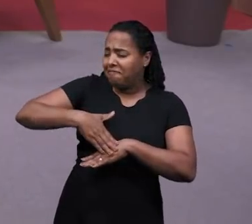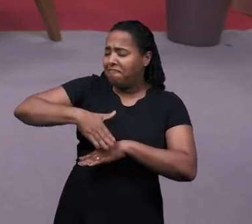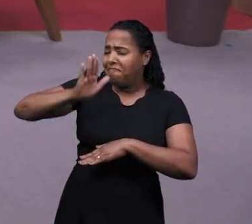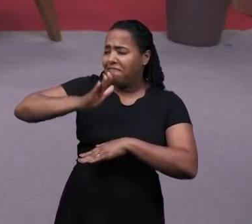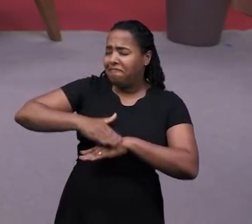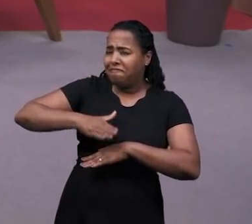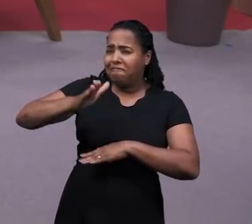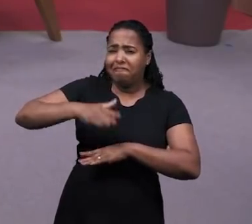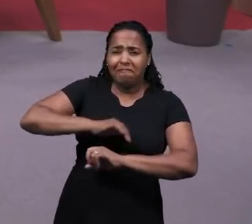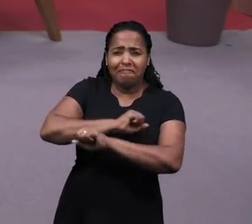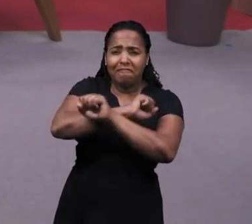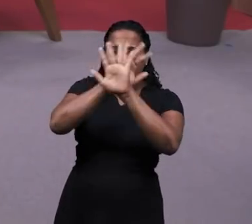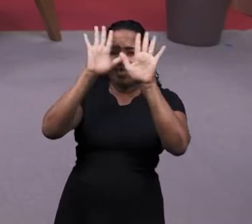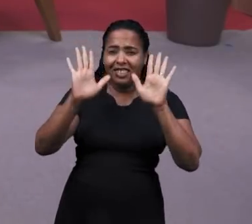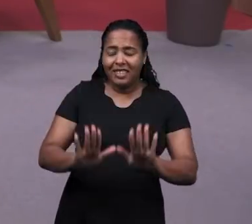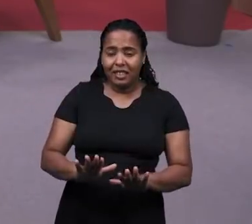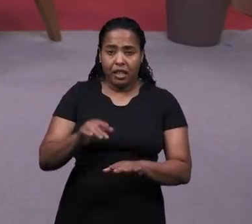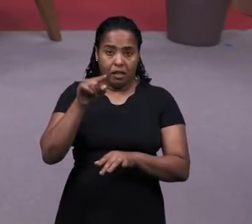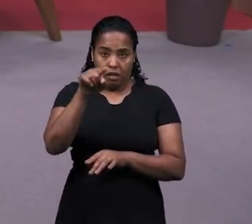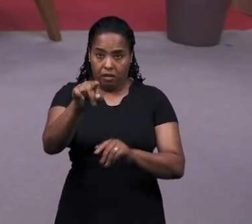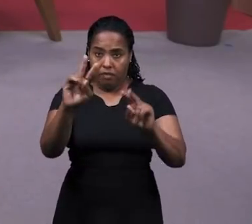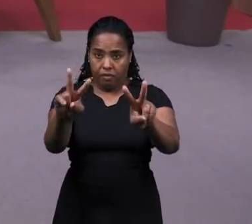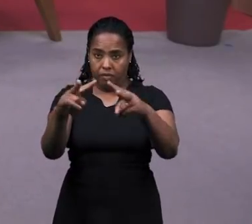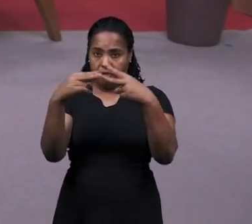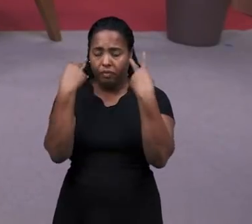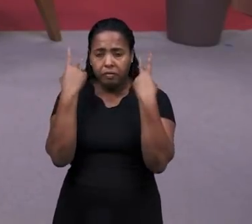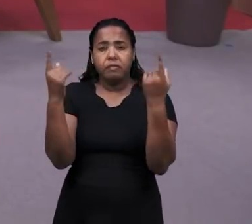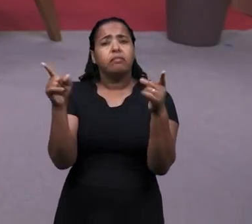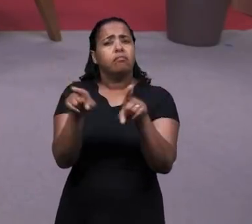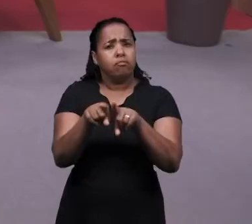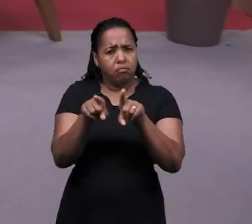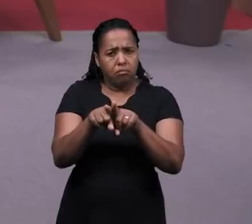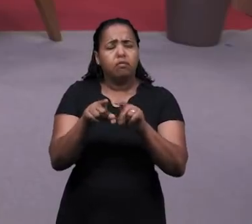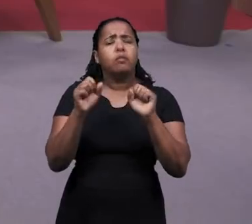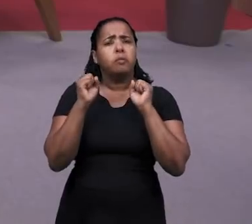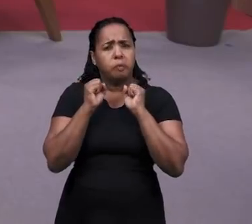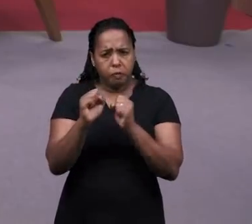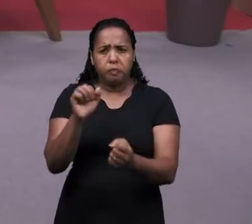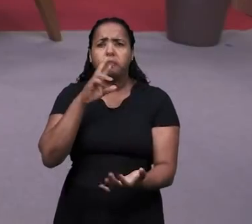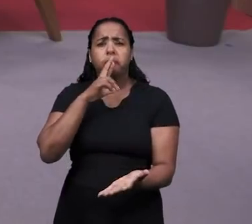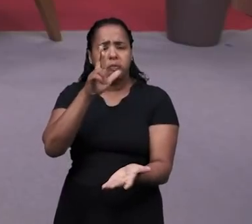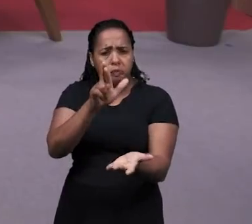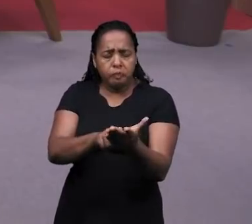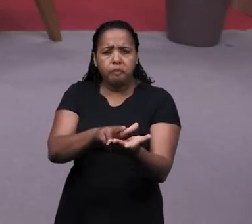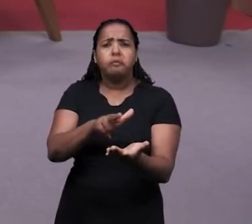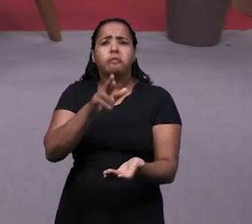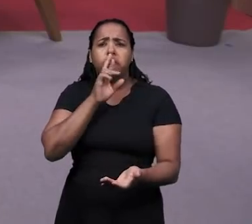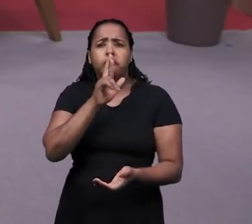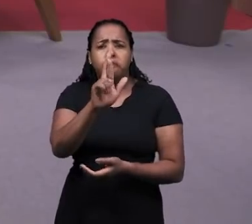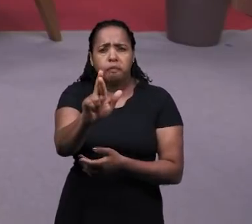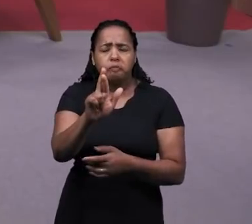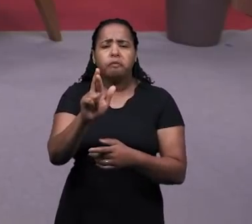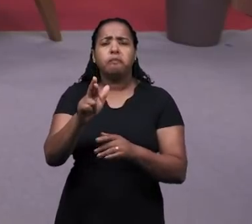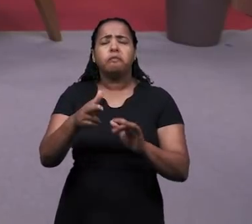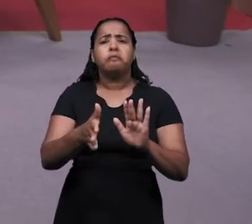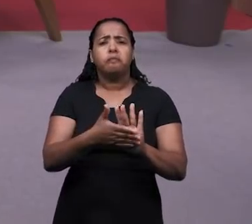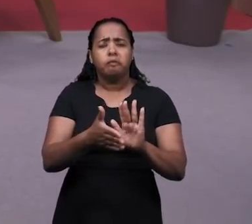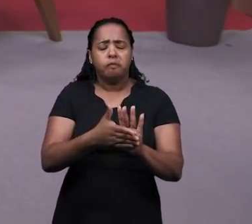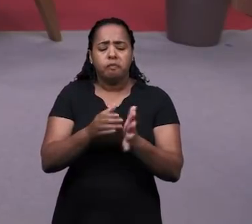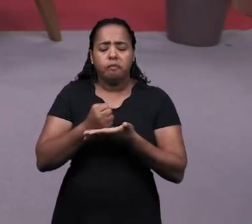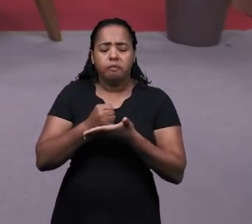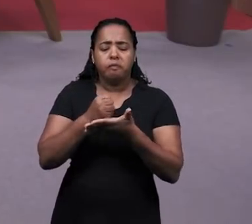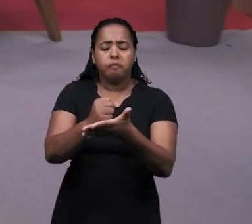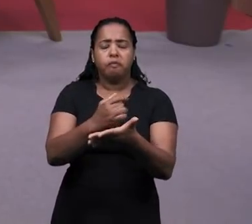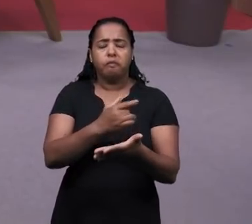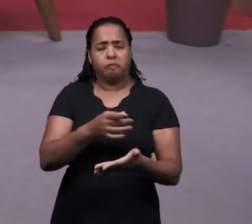mais notáveis e que você que nos assiste também pode se beneficiar desse projeto. É o projeto de assistência espiritual da